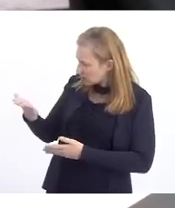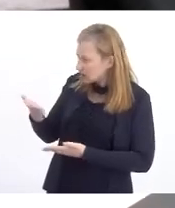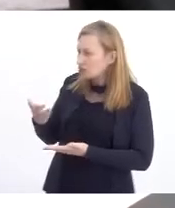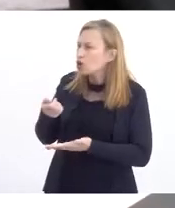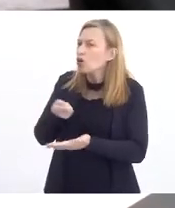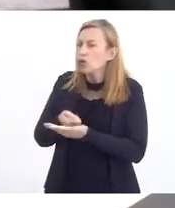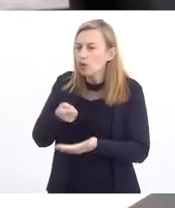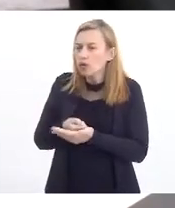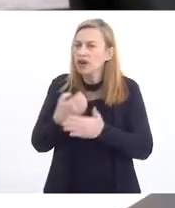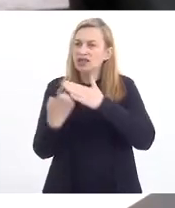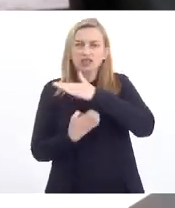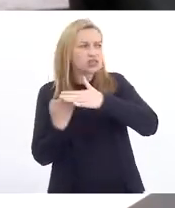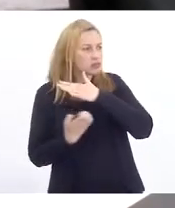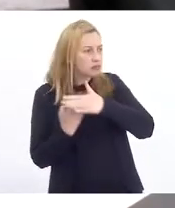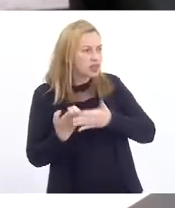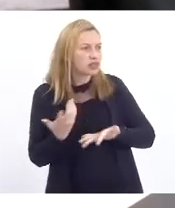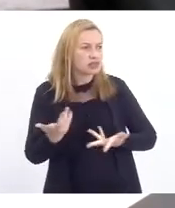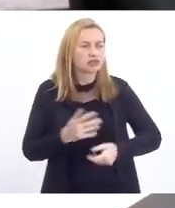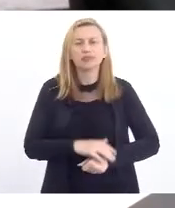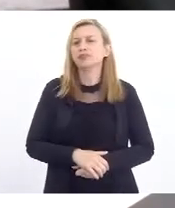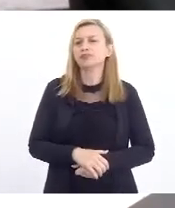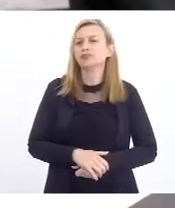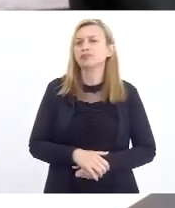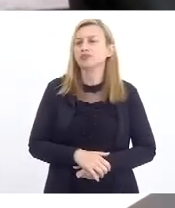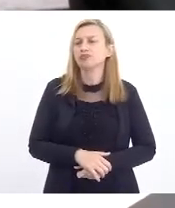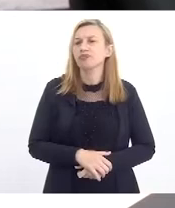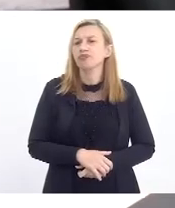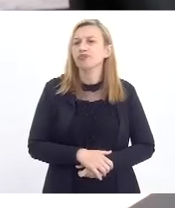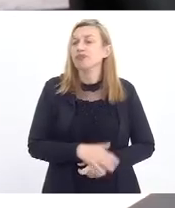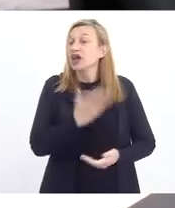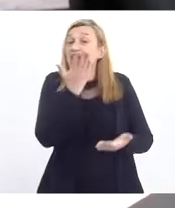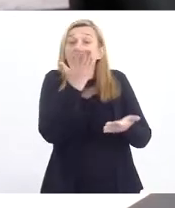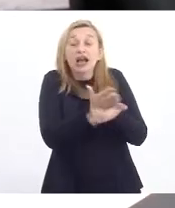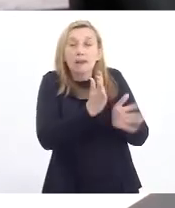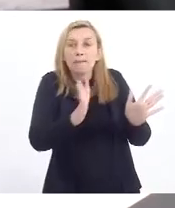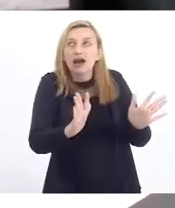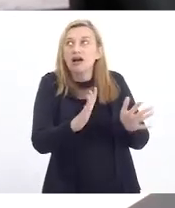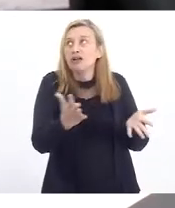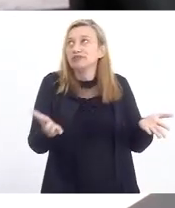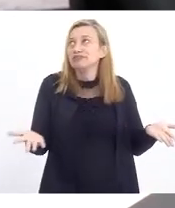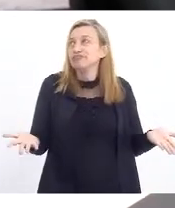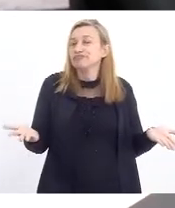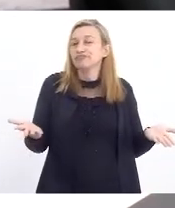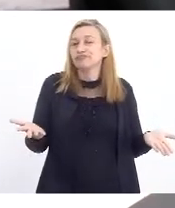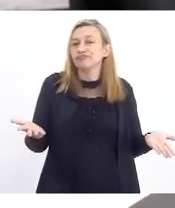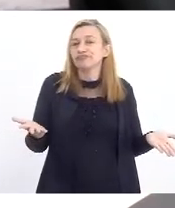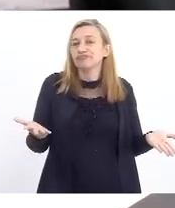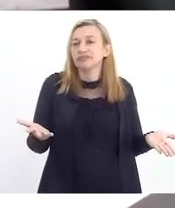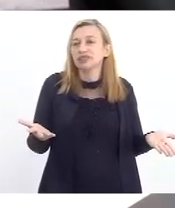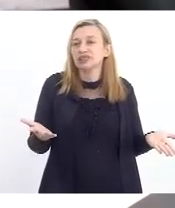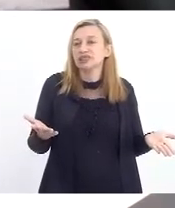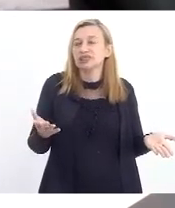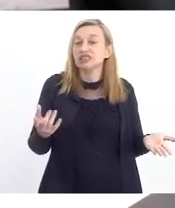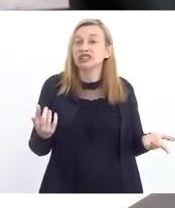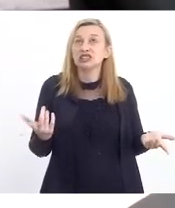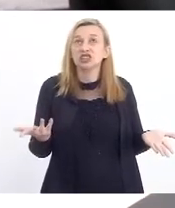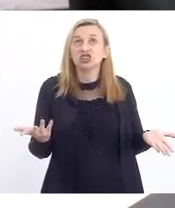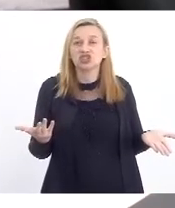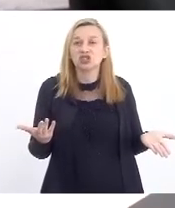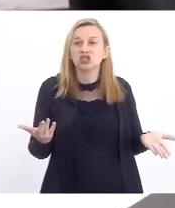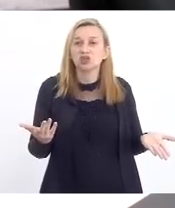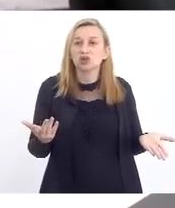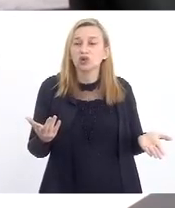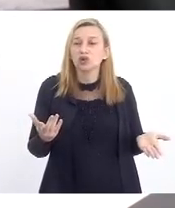dessas concessionárias essa hidrometração, acabar com essa história de tarifa